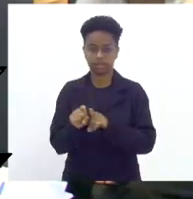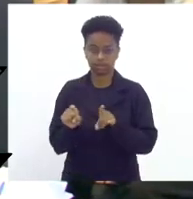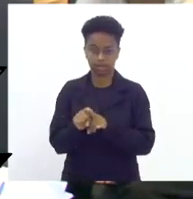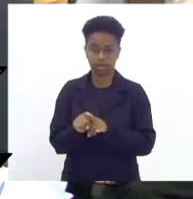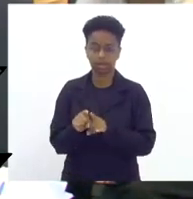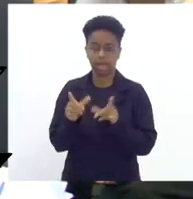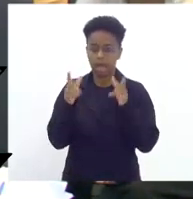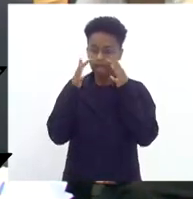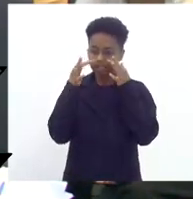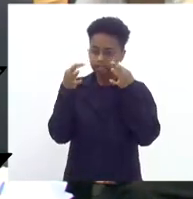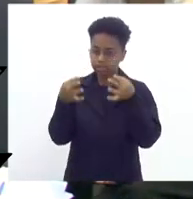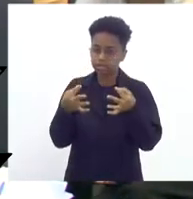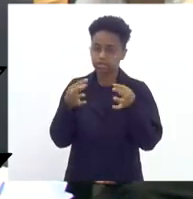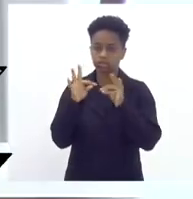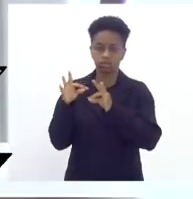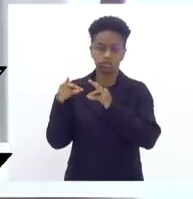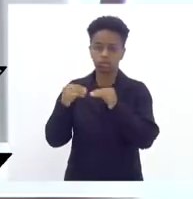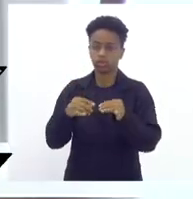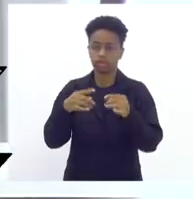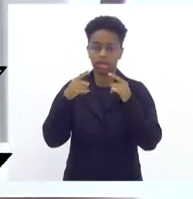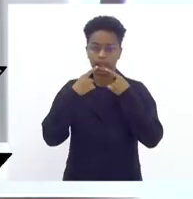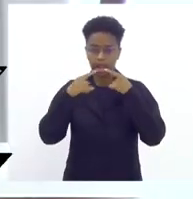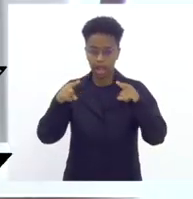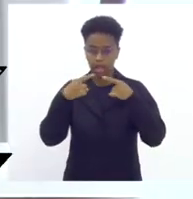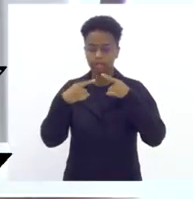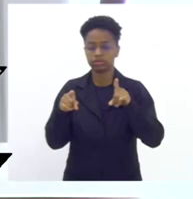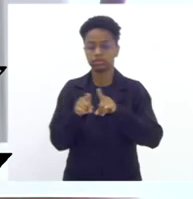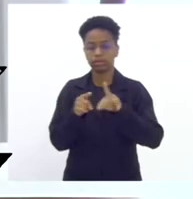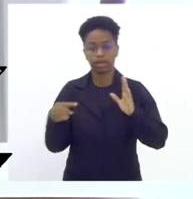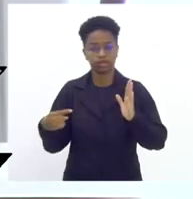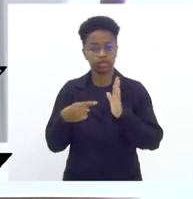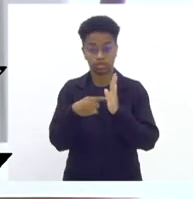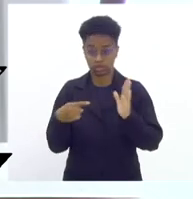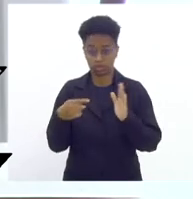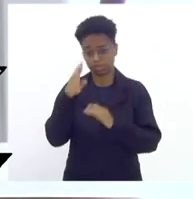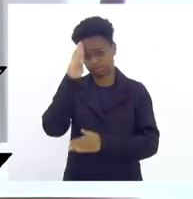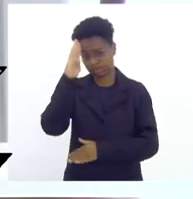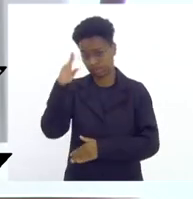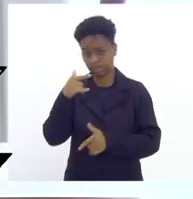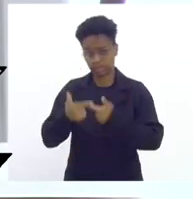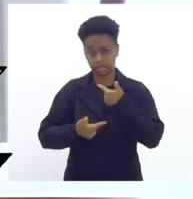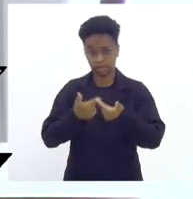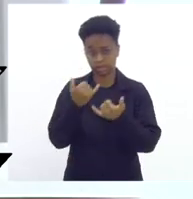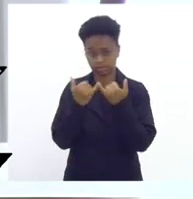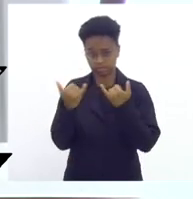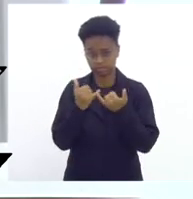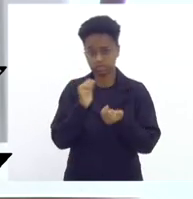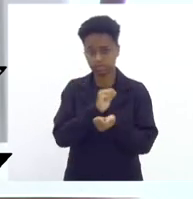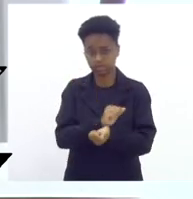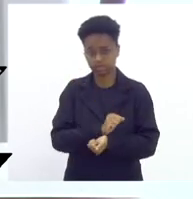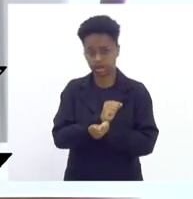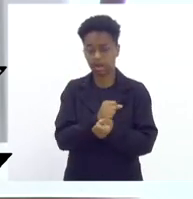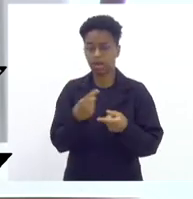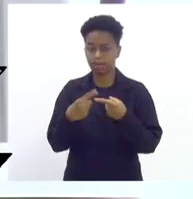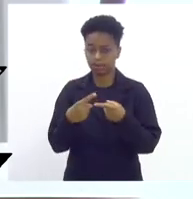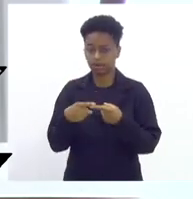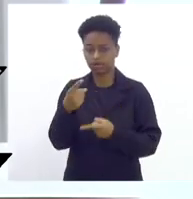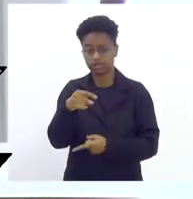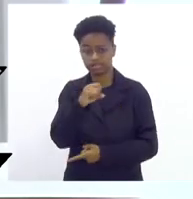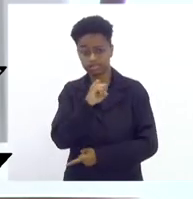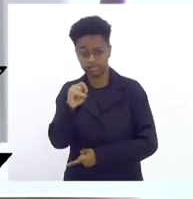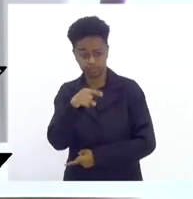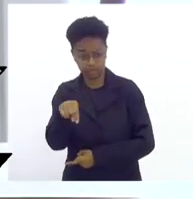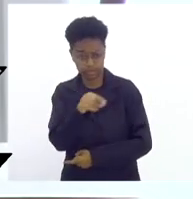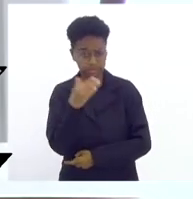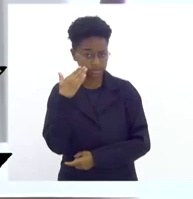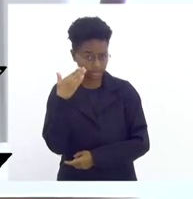com seus ouvidos atentos a todas as reclamações e denúncias inclusive de trabalho escravo que porventura os senhores tenham conhecimento